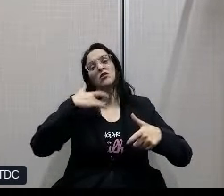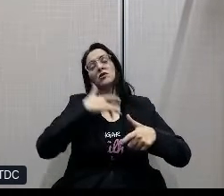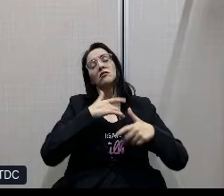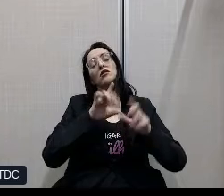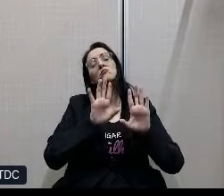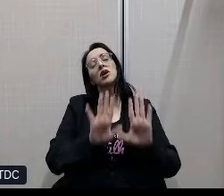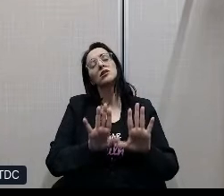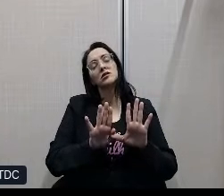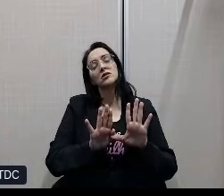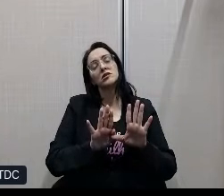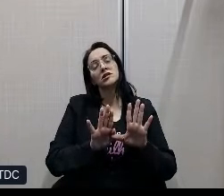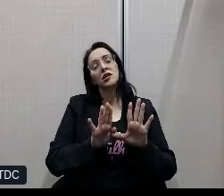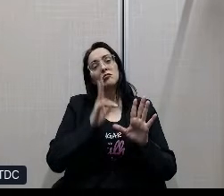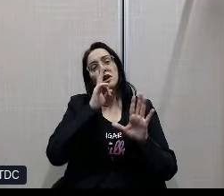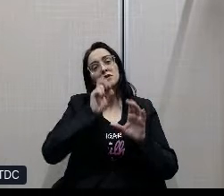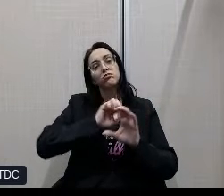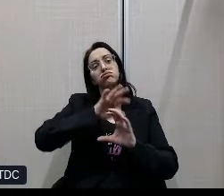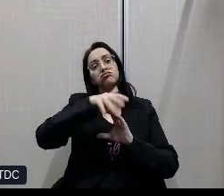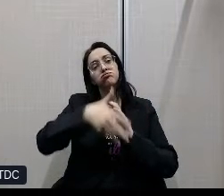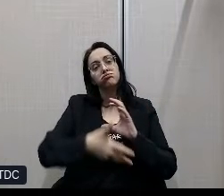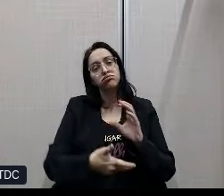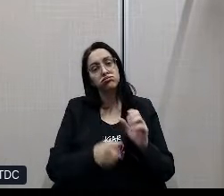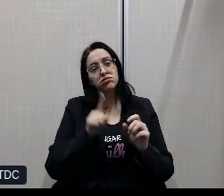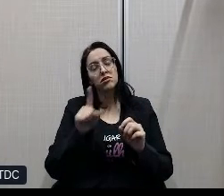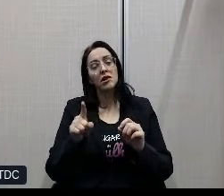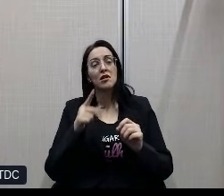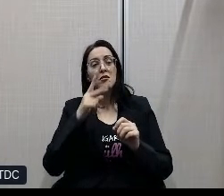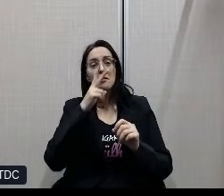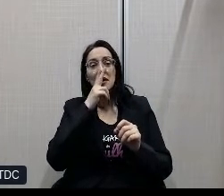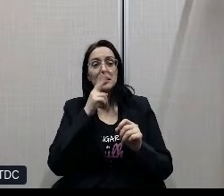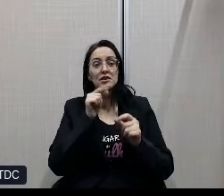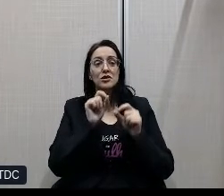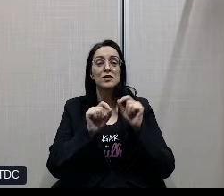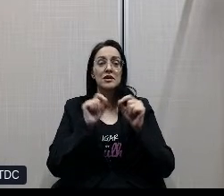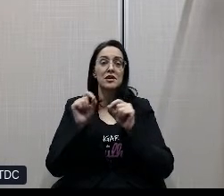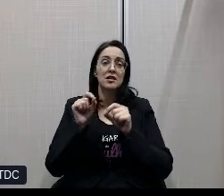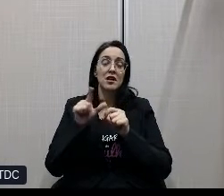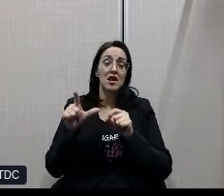também é mundial. Os mais pobres ficam mais gordos e os mais ricos têm a